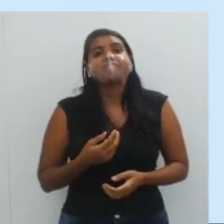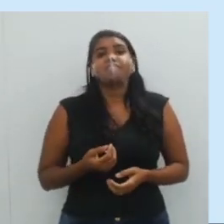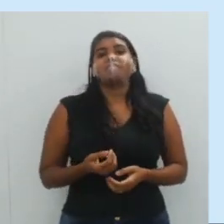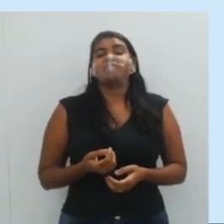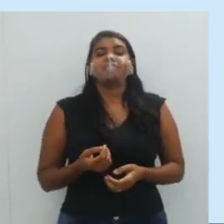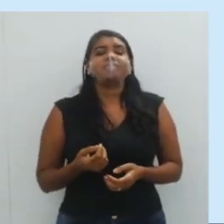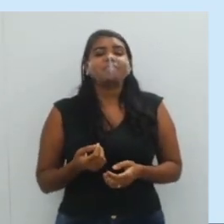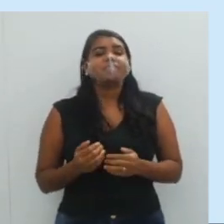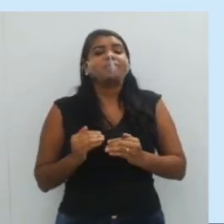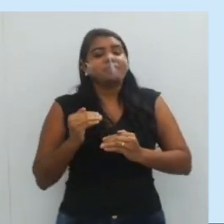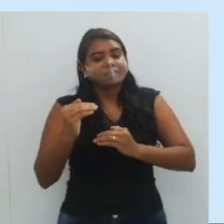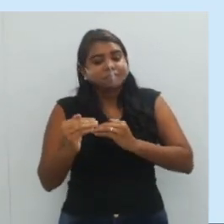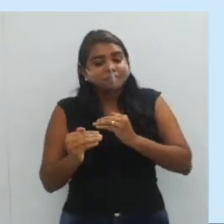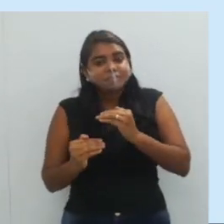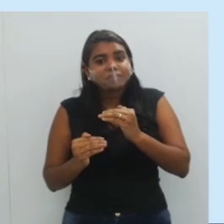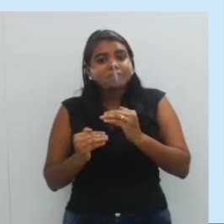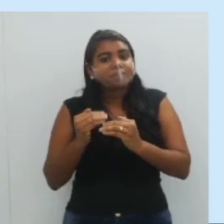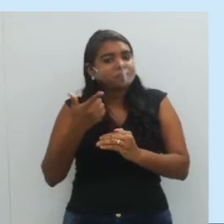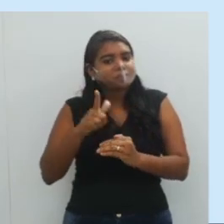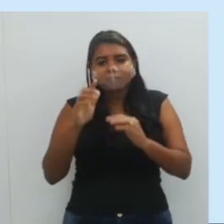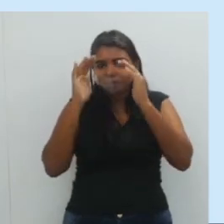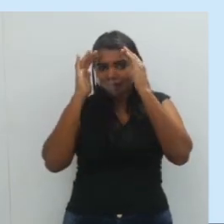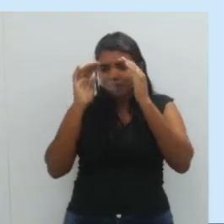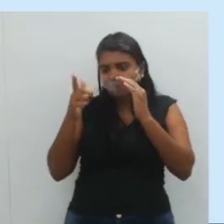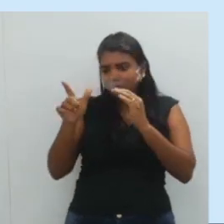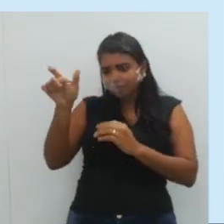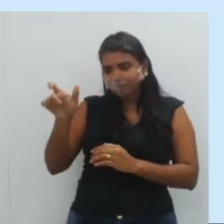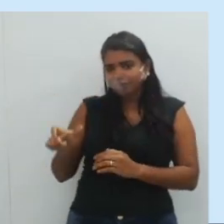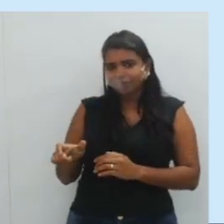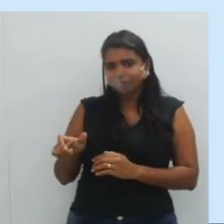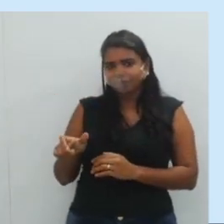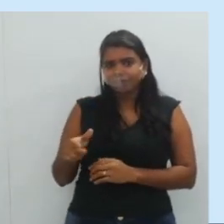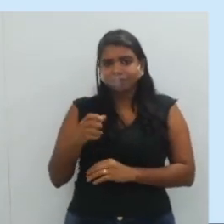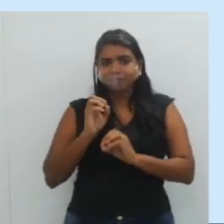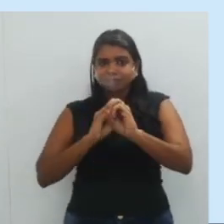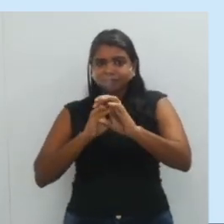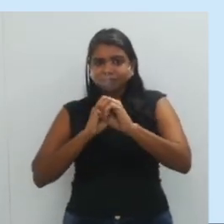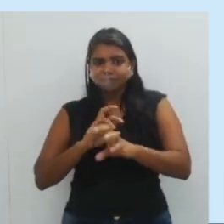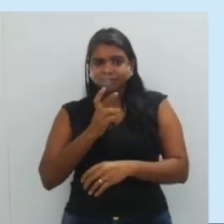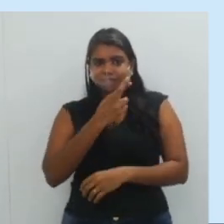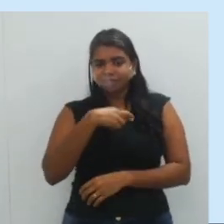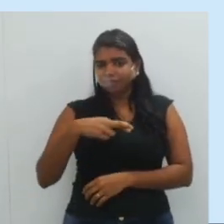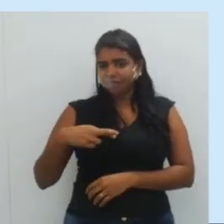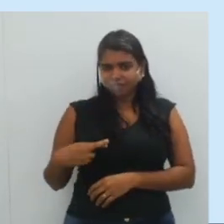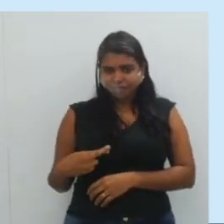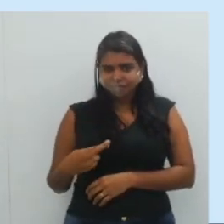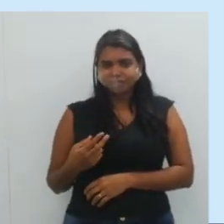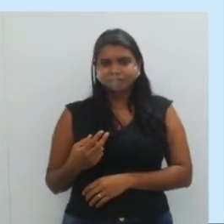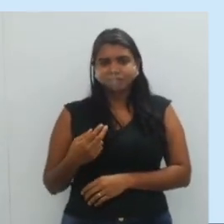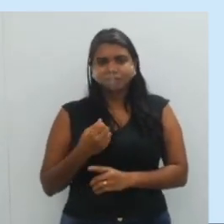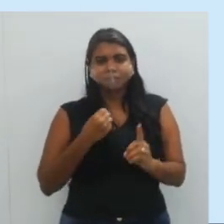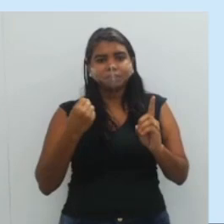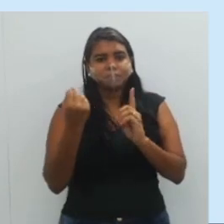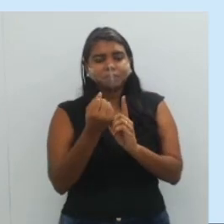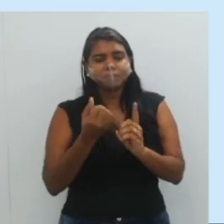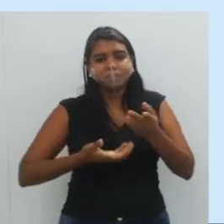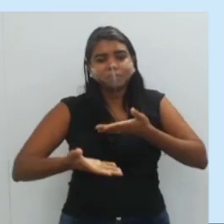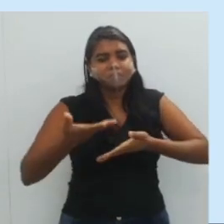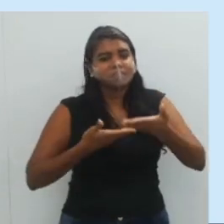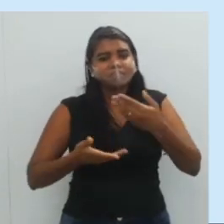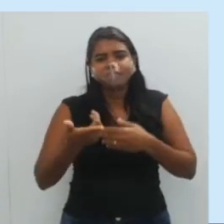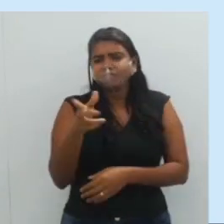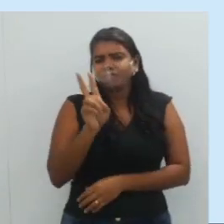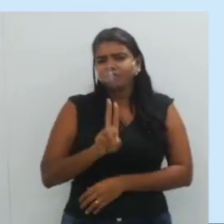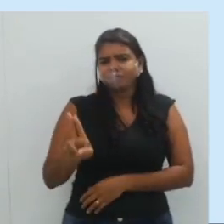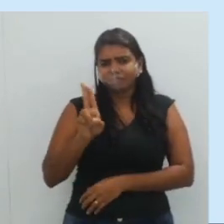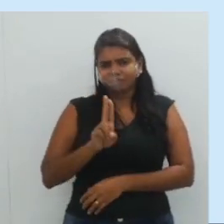sendo proselitista, eu não estou respeitando. Então o ensino religioso, certo? Em nossa série, nós não vamos